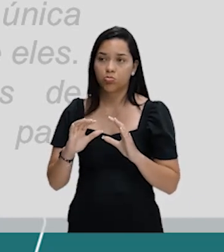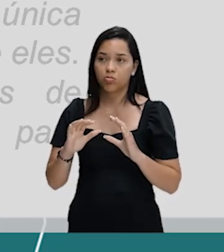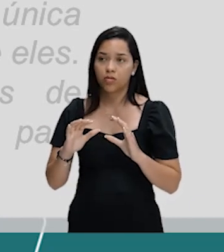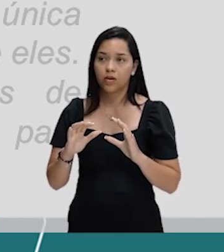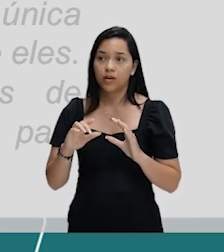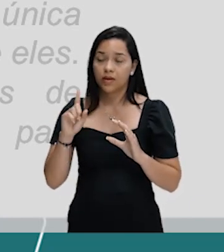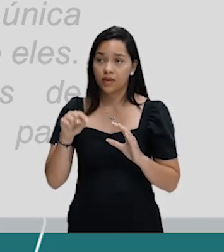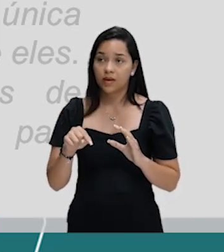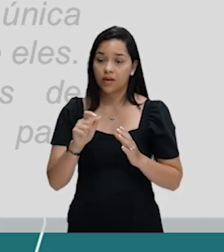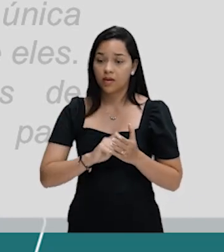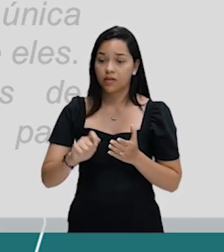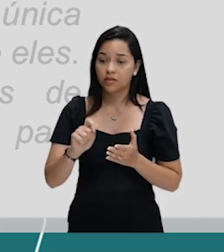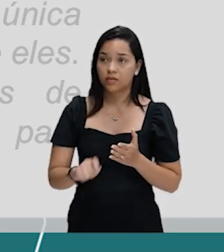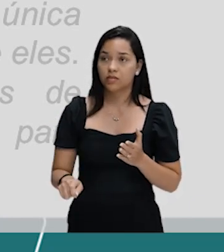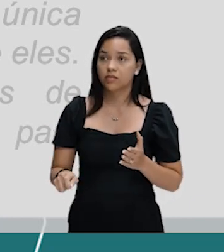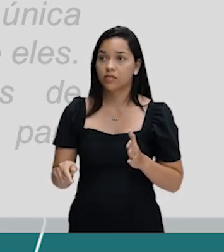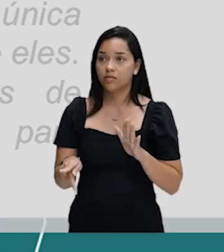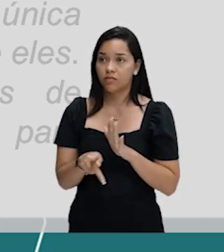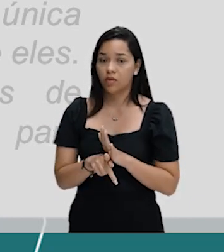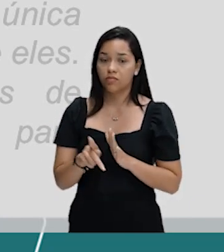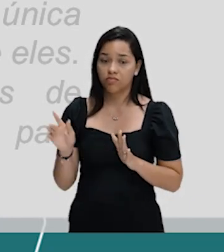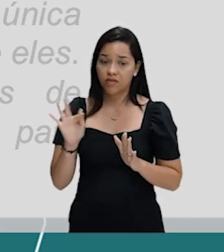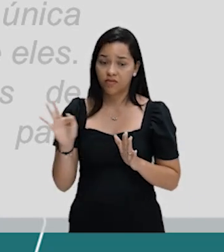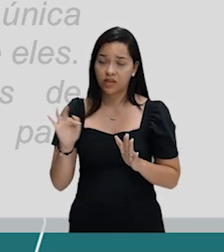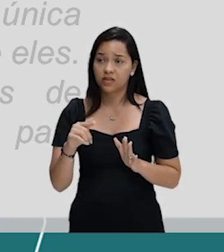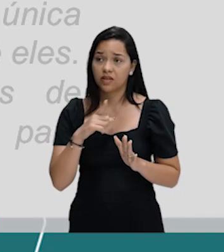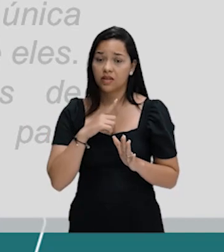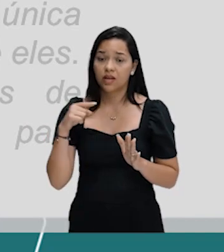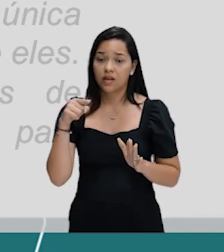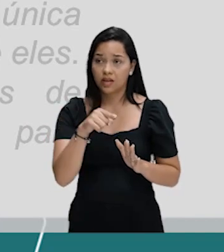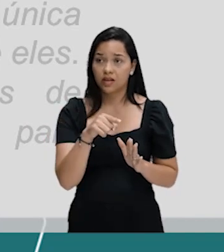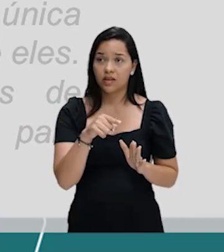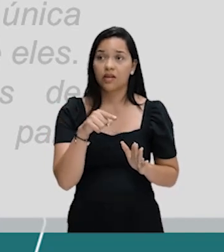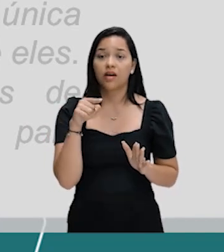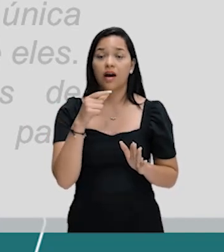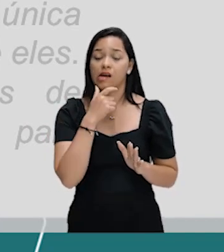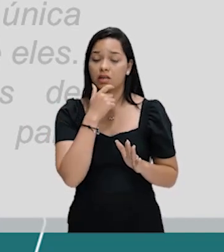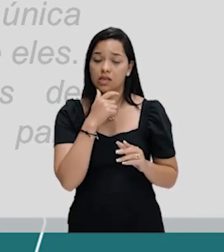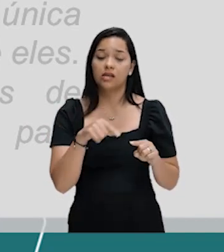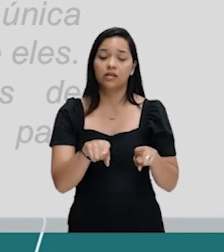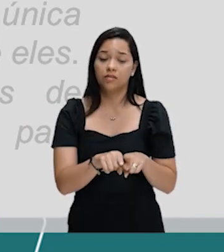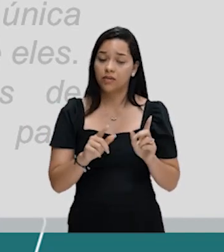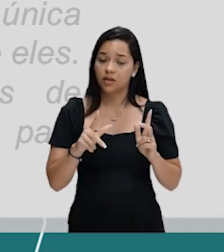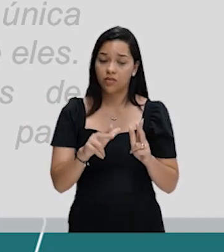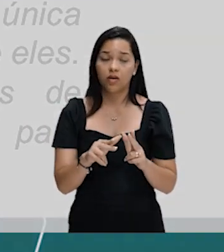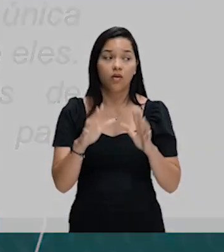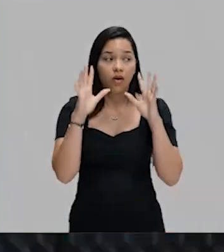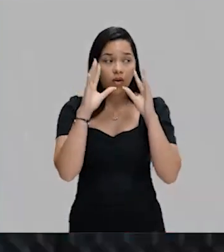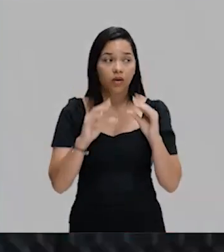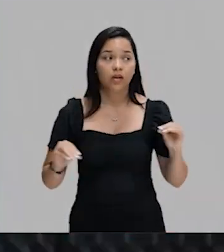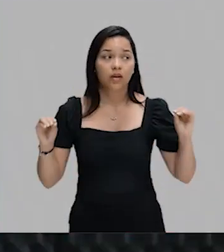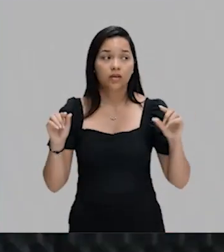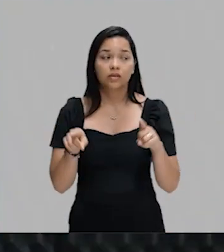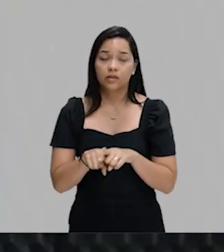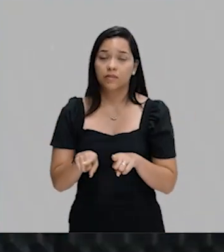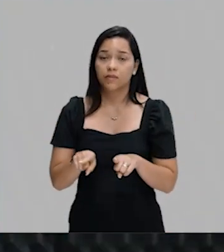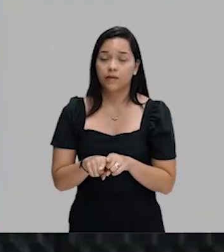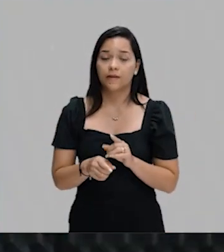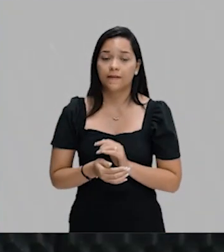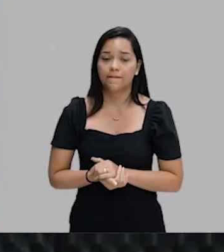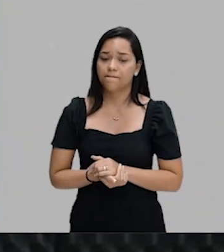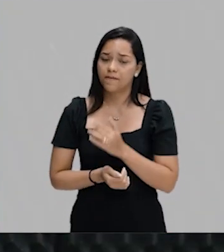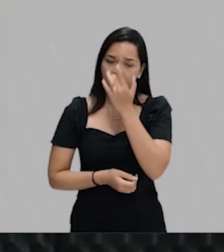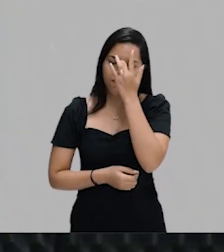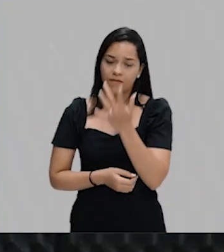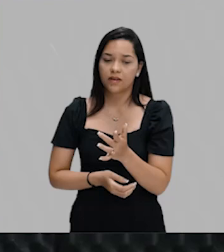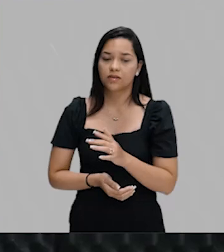é prescrito, por exemplo, na França, que tem ali na lei, na Inglaterra também vai ser assim, na Holanda também. Beleza? Então, muito